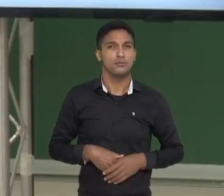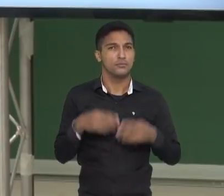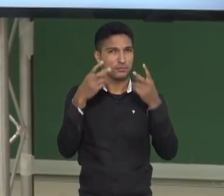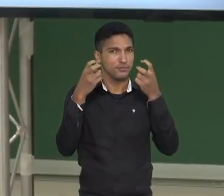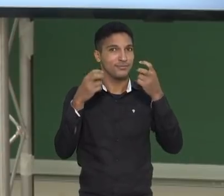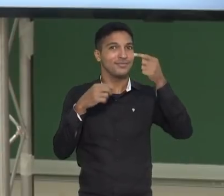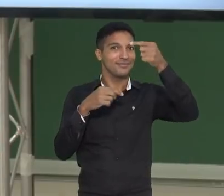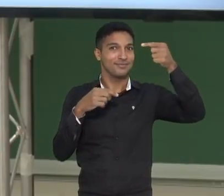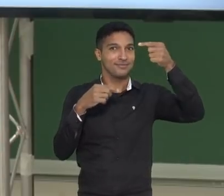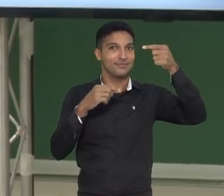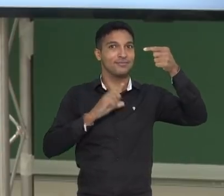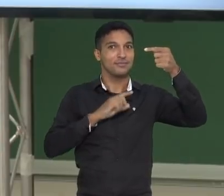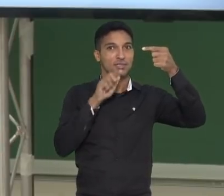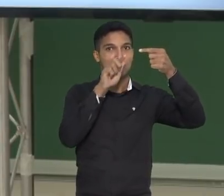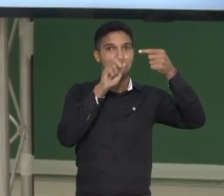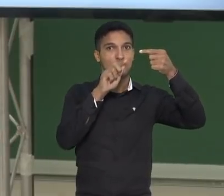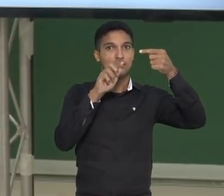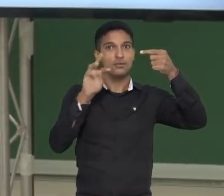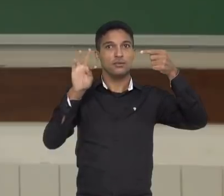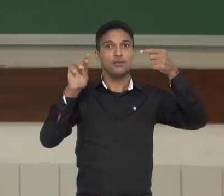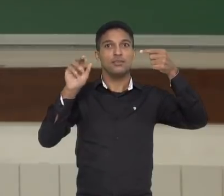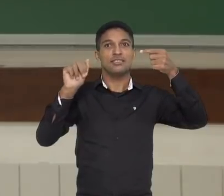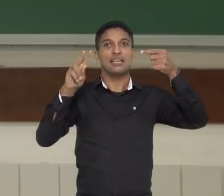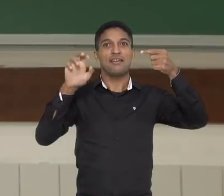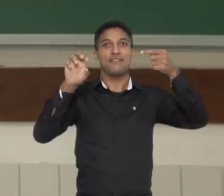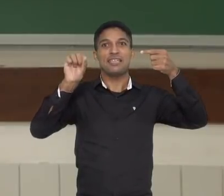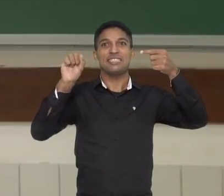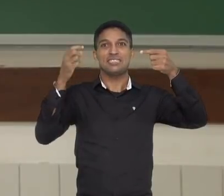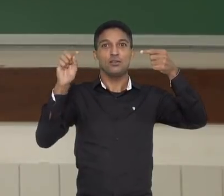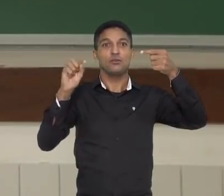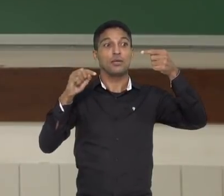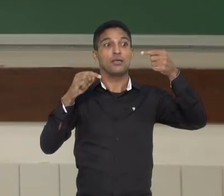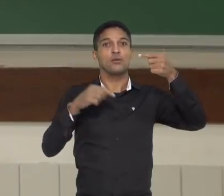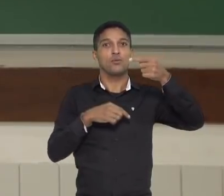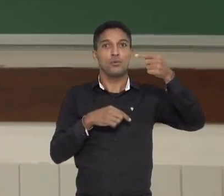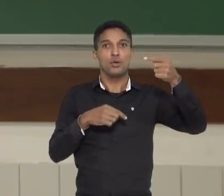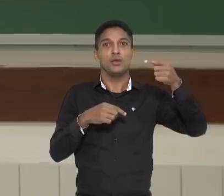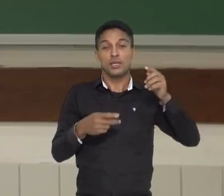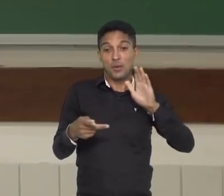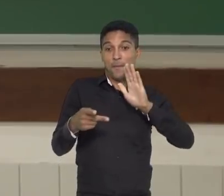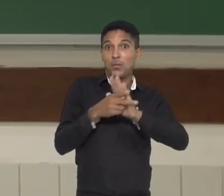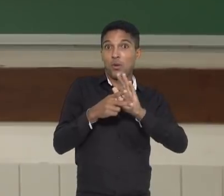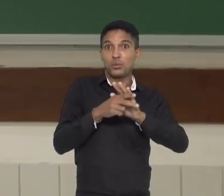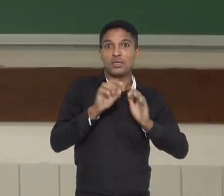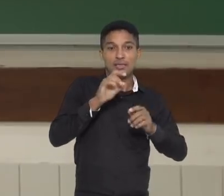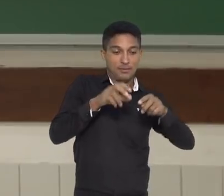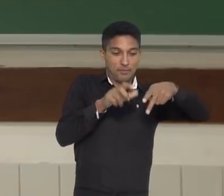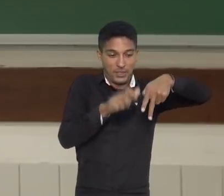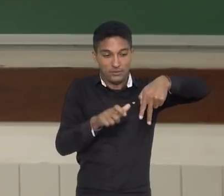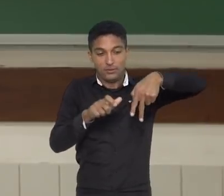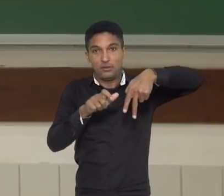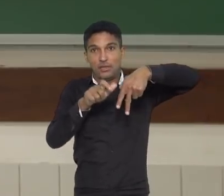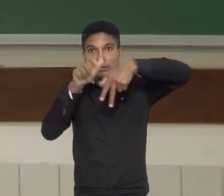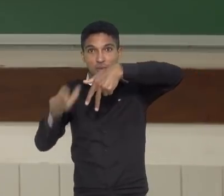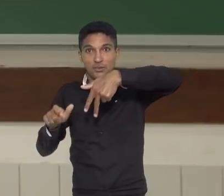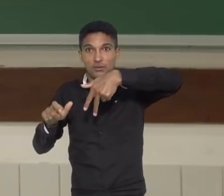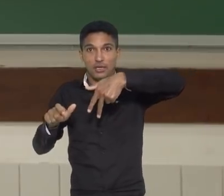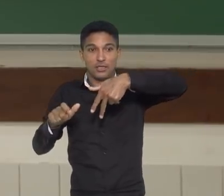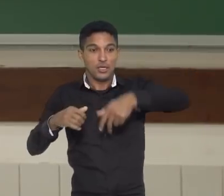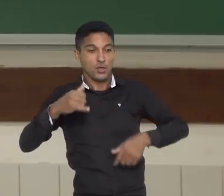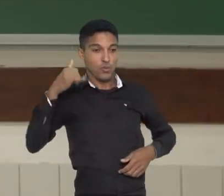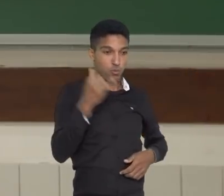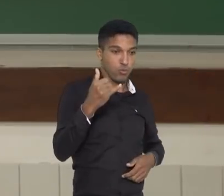aqui o travessão, marcando quando cada personagem vai falar. E tem também o verbo